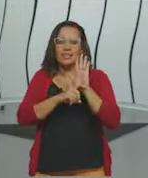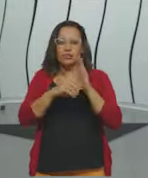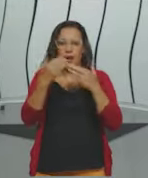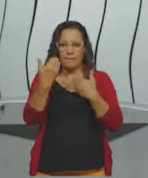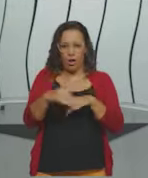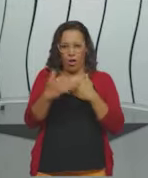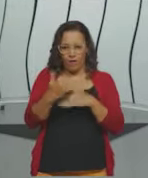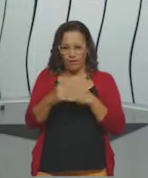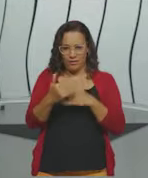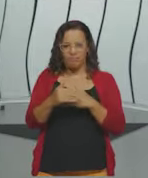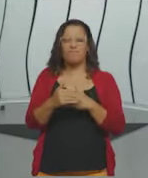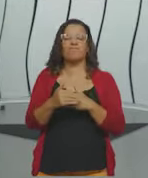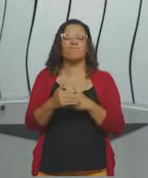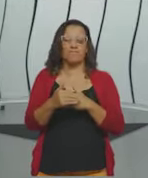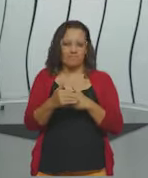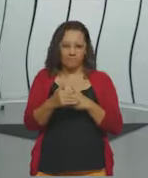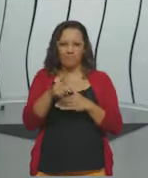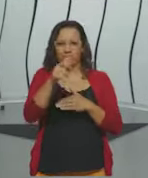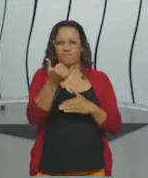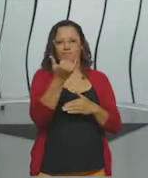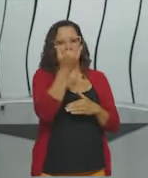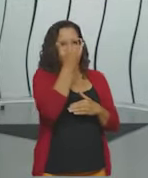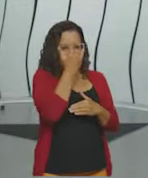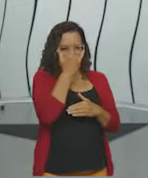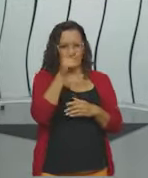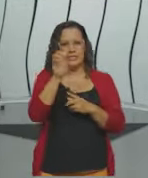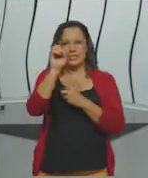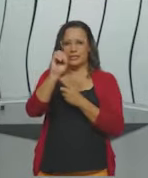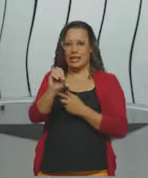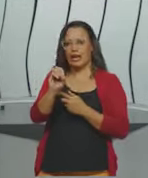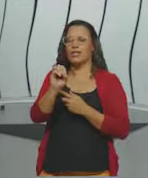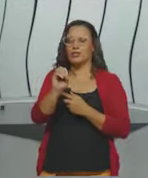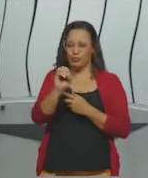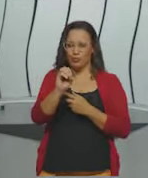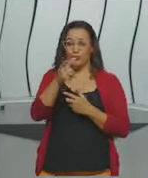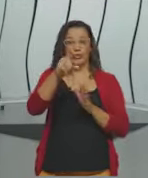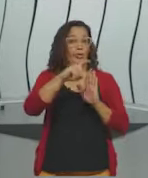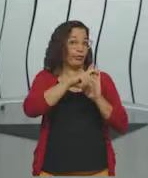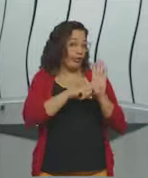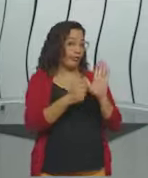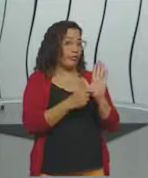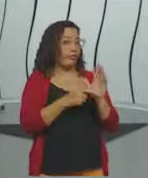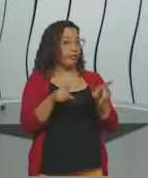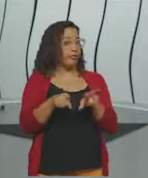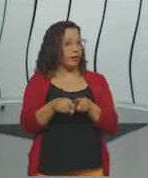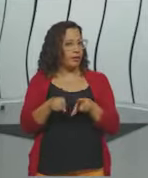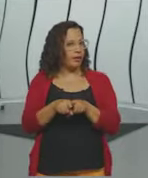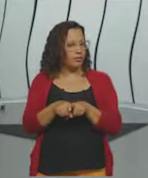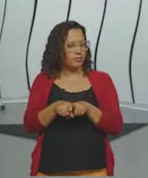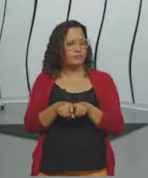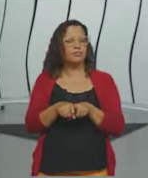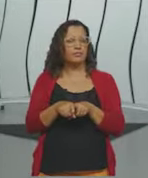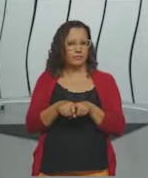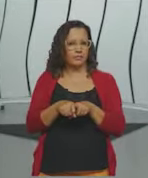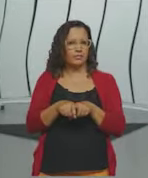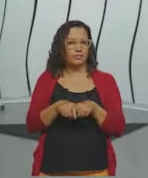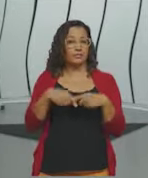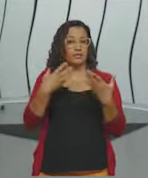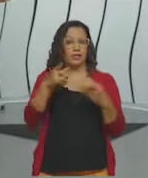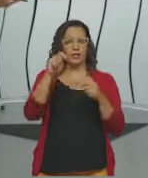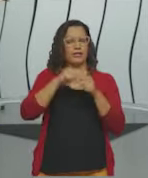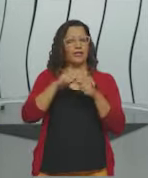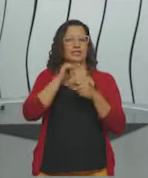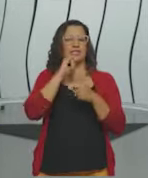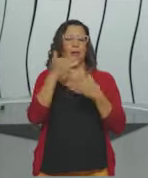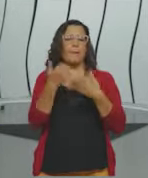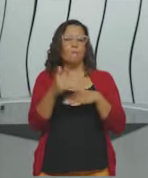você pode ter a sua competência 5 zerada, assim como o seu texto, tá? Então, você está fazendo a prova de